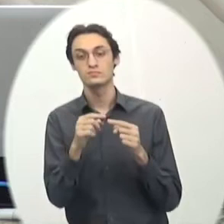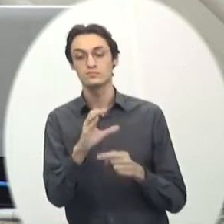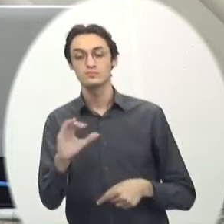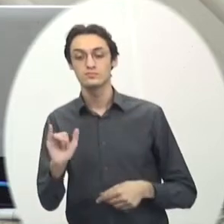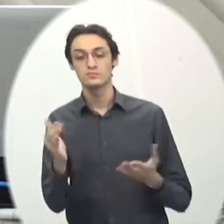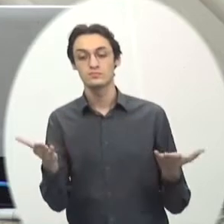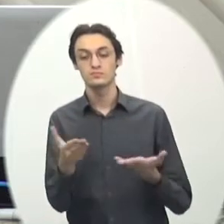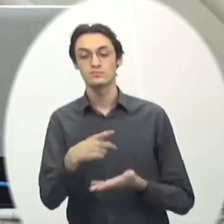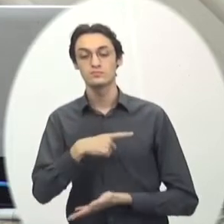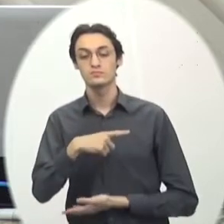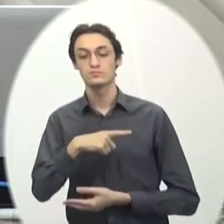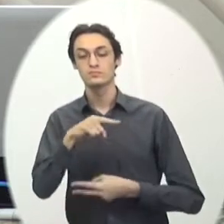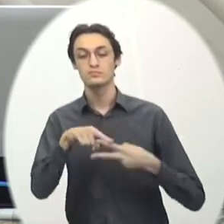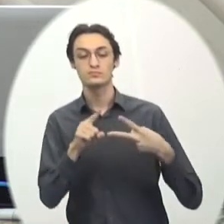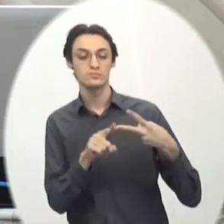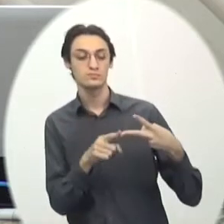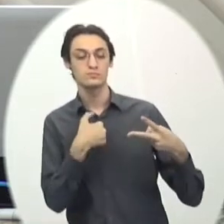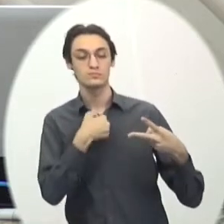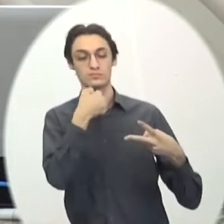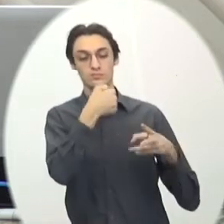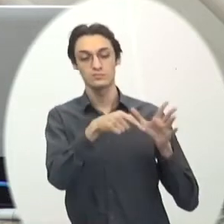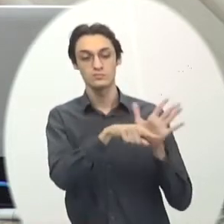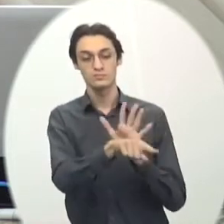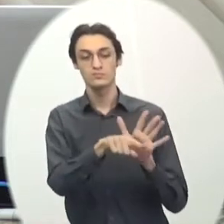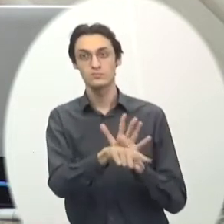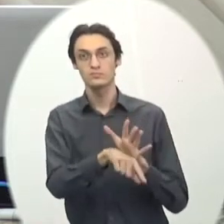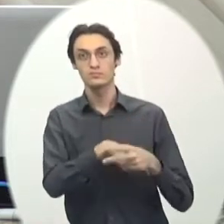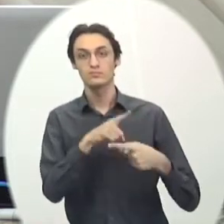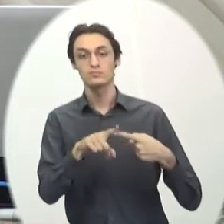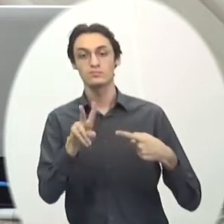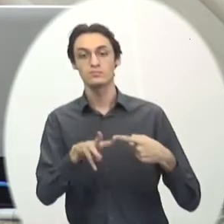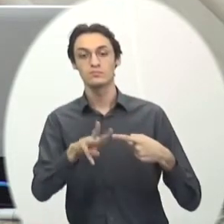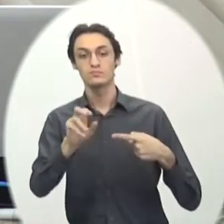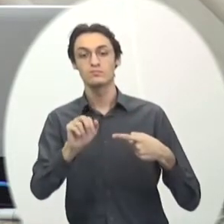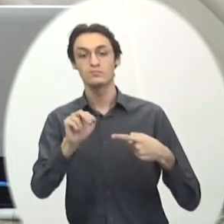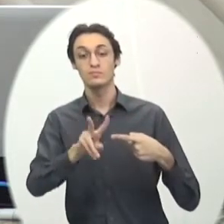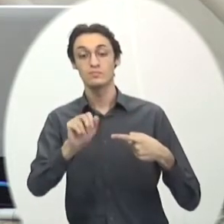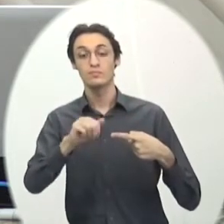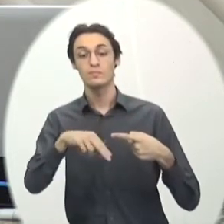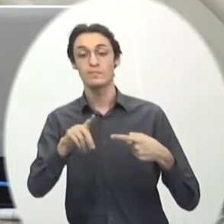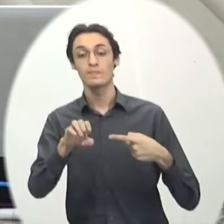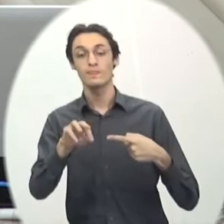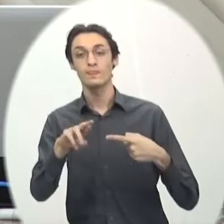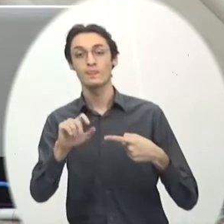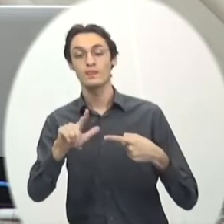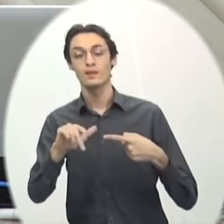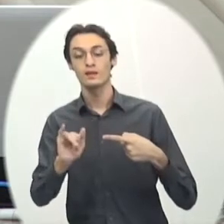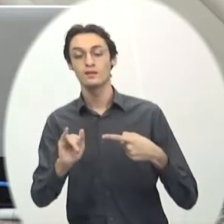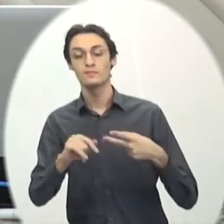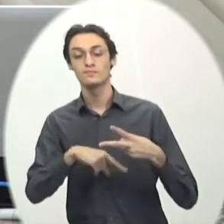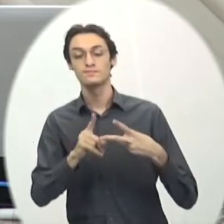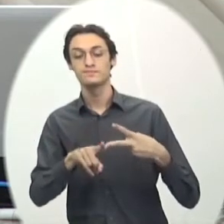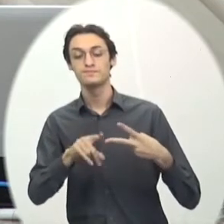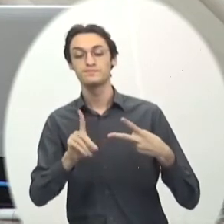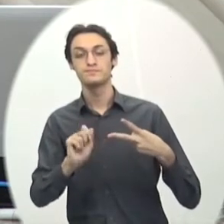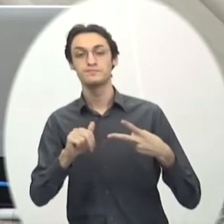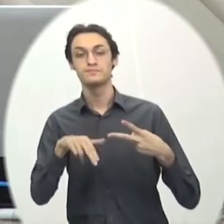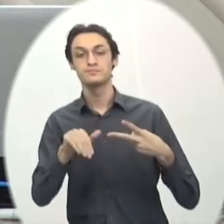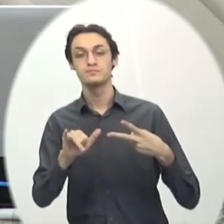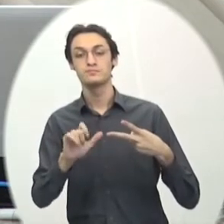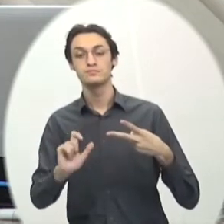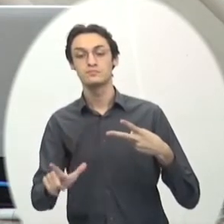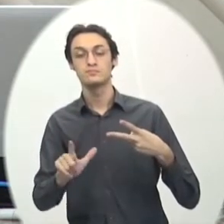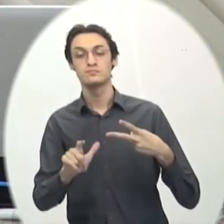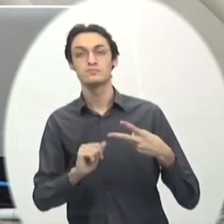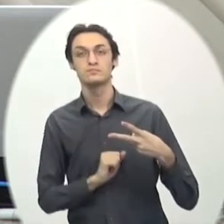hoje teríamos duas oitivas, do senhor Vanderlei Damin e do senhor Daniel Ricardo